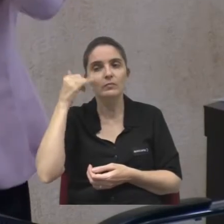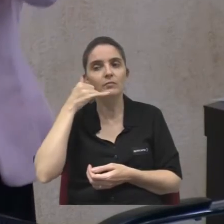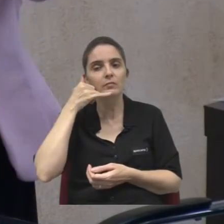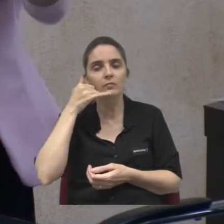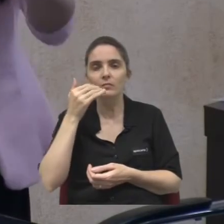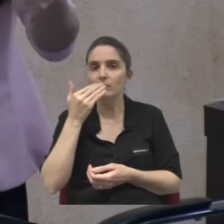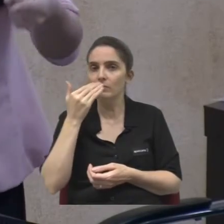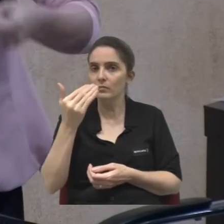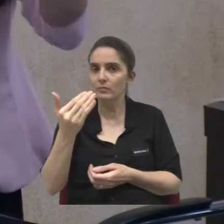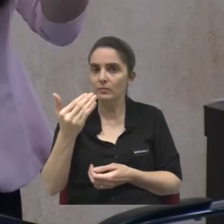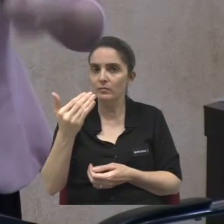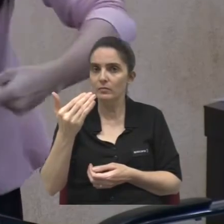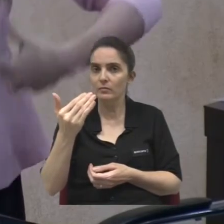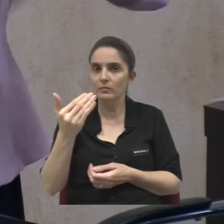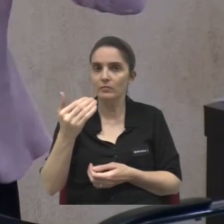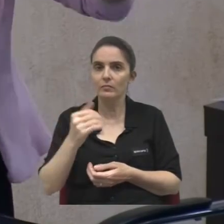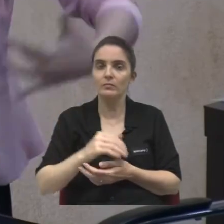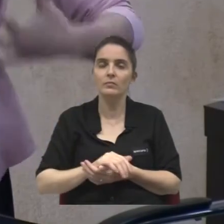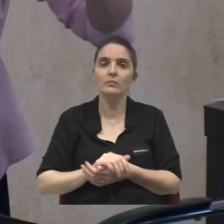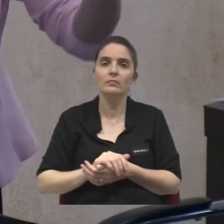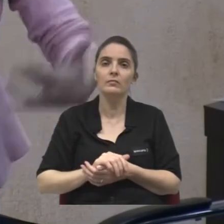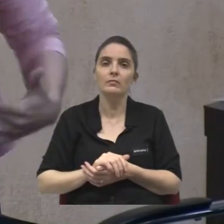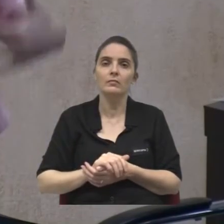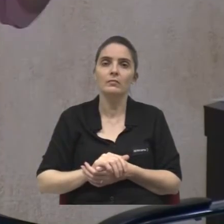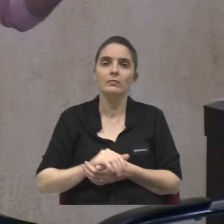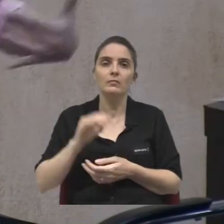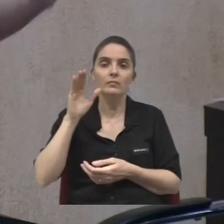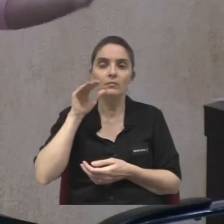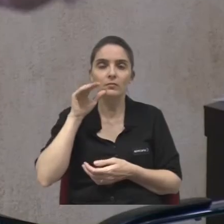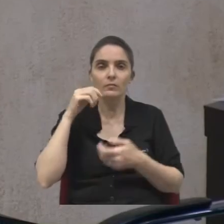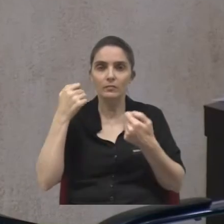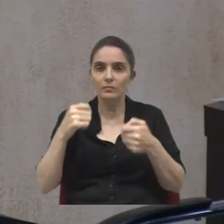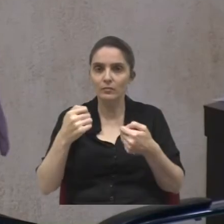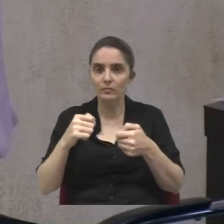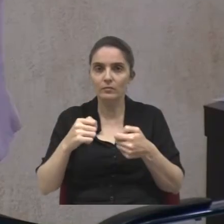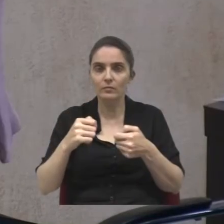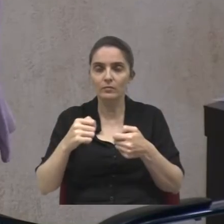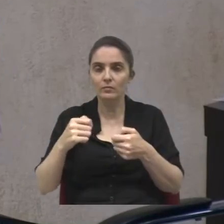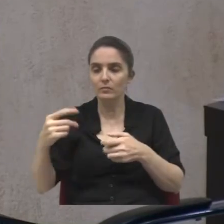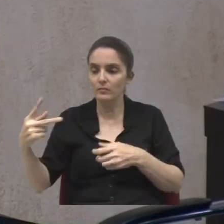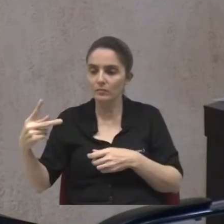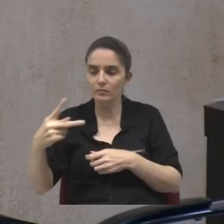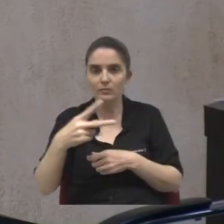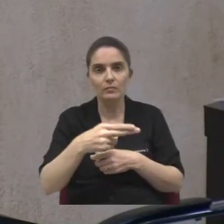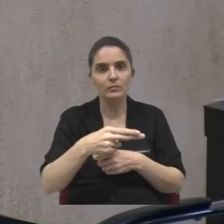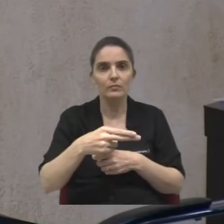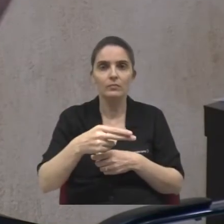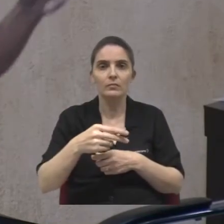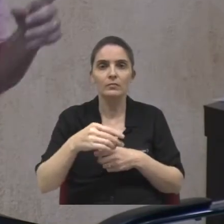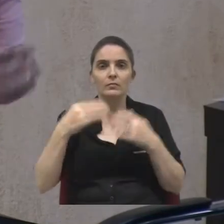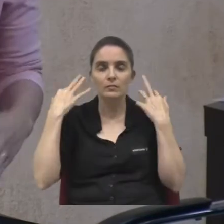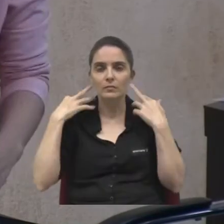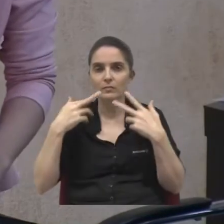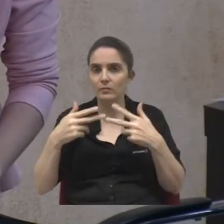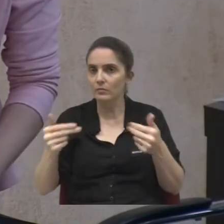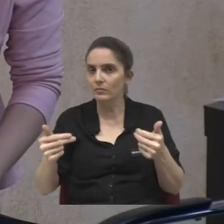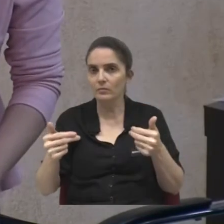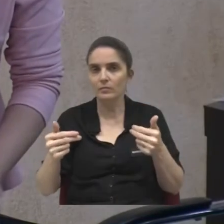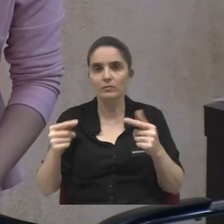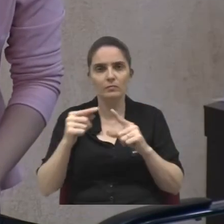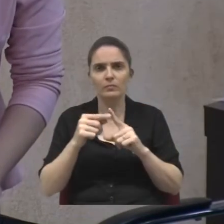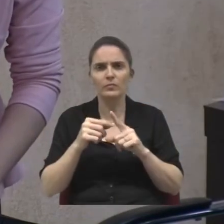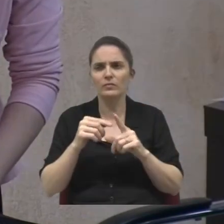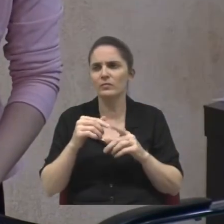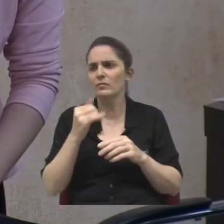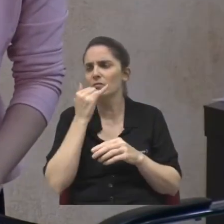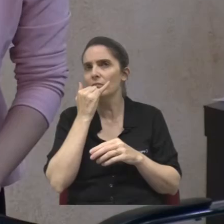servidor público que estava lá recolhendo, para não acontecer igual aquele caso que eu ainda estava. Solicito a gentileza de